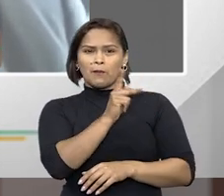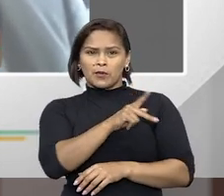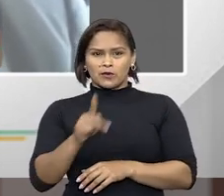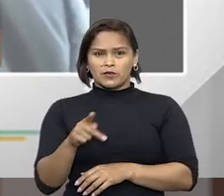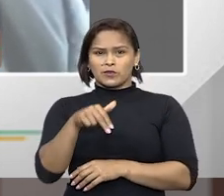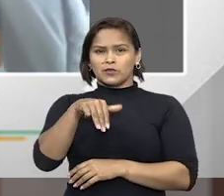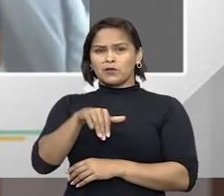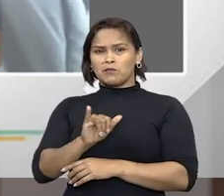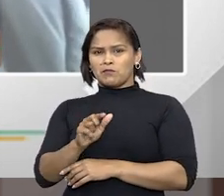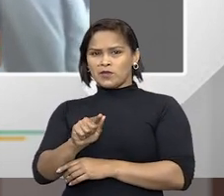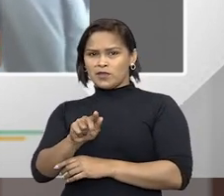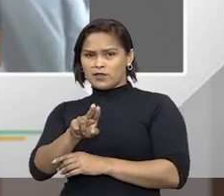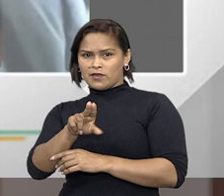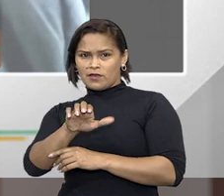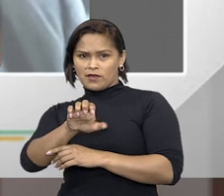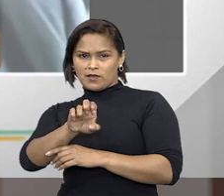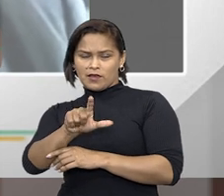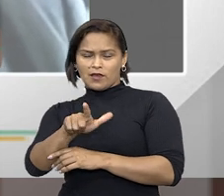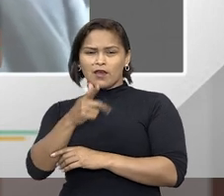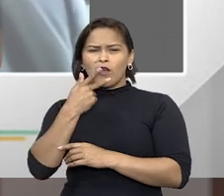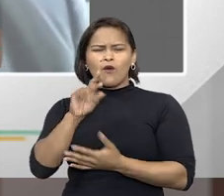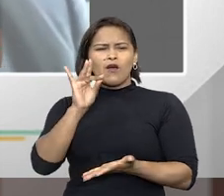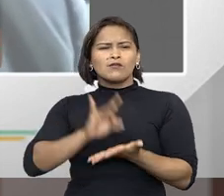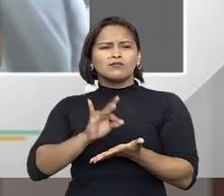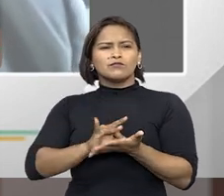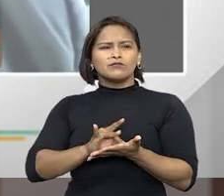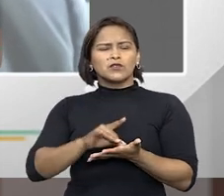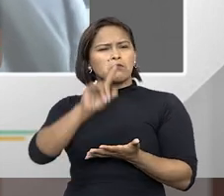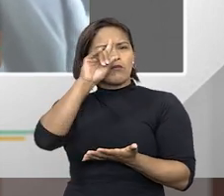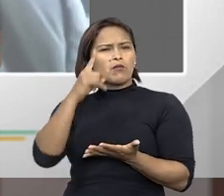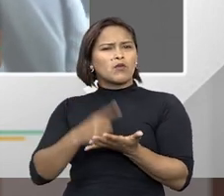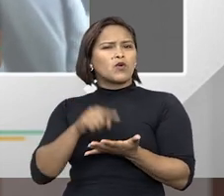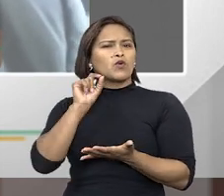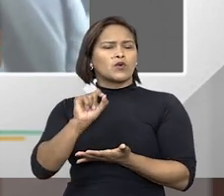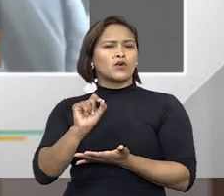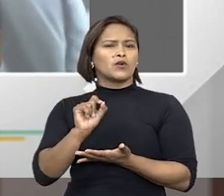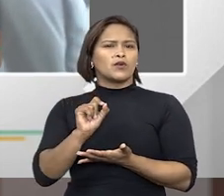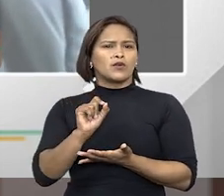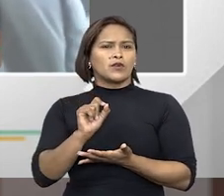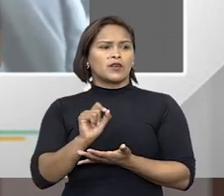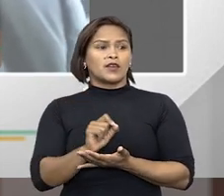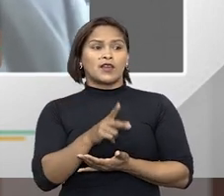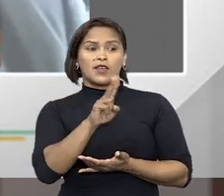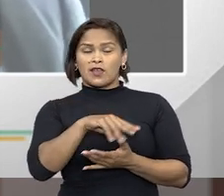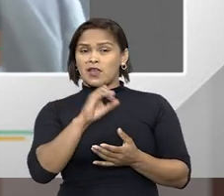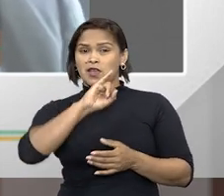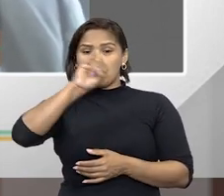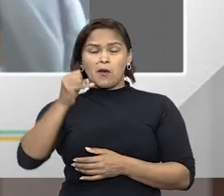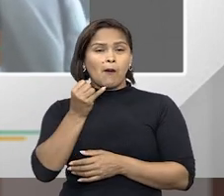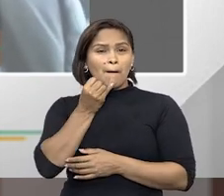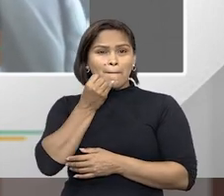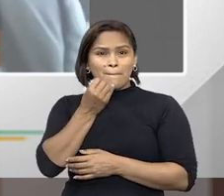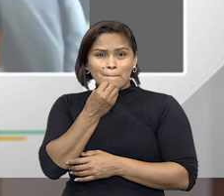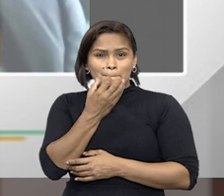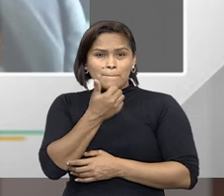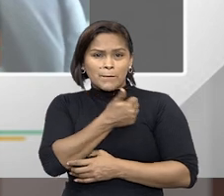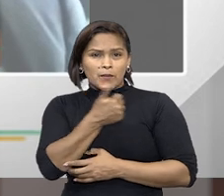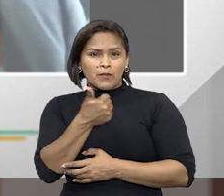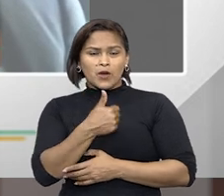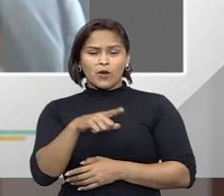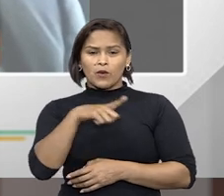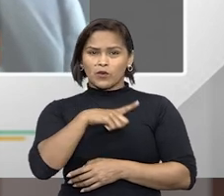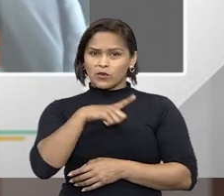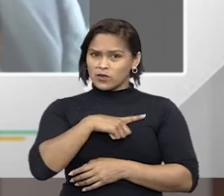afirmou claramente que era oportuníssima a existência do Superior